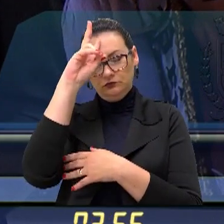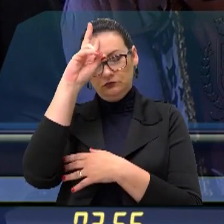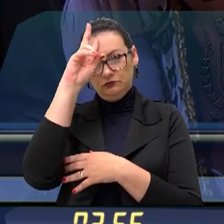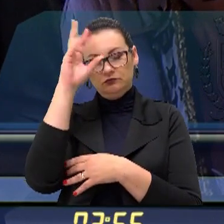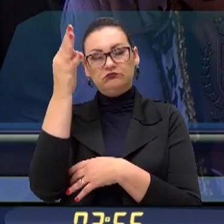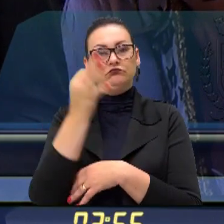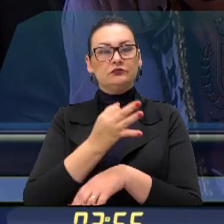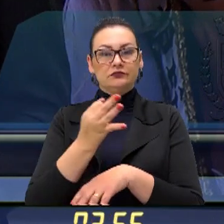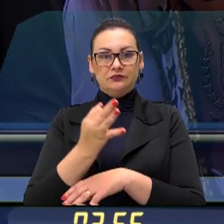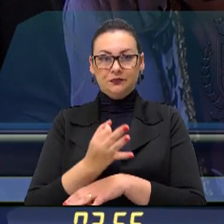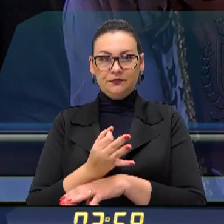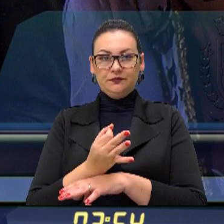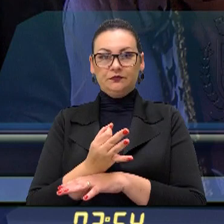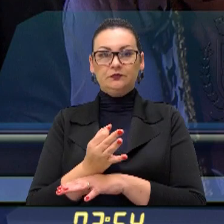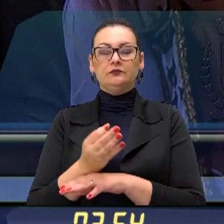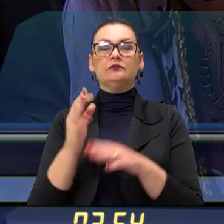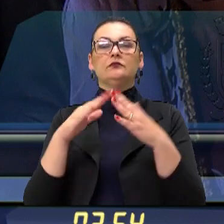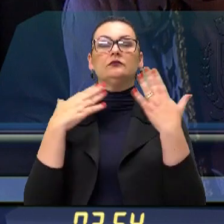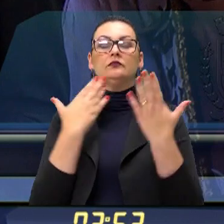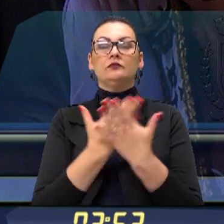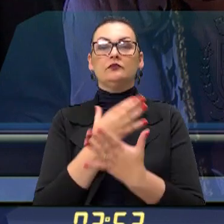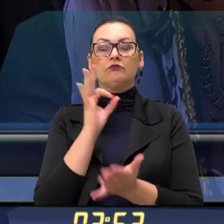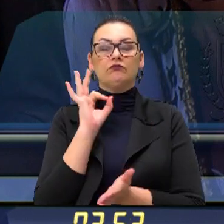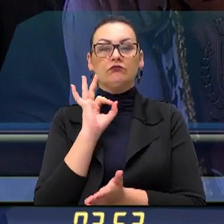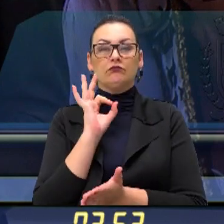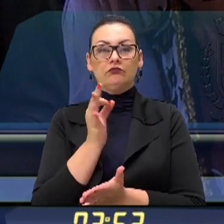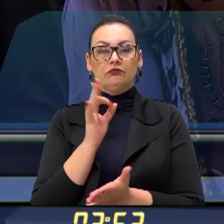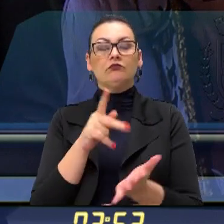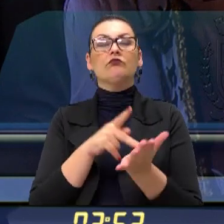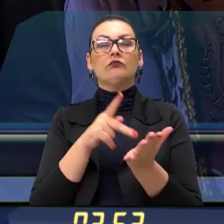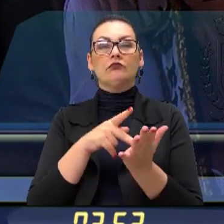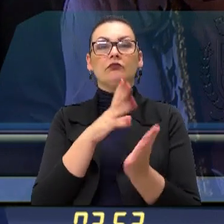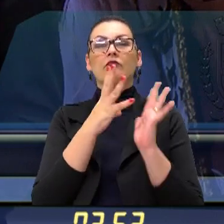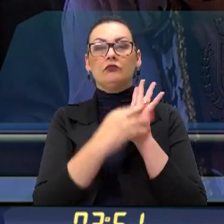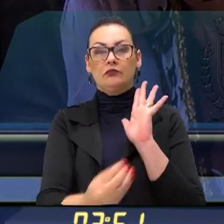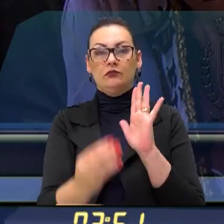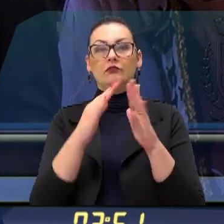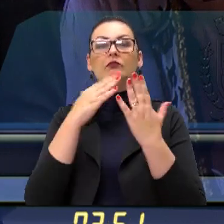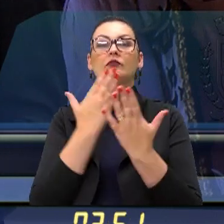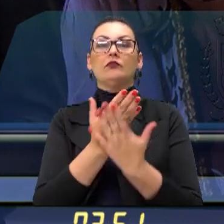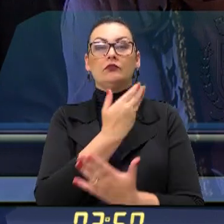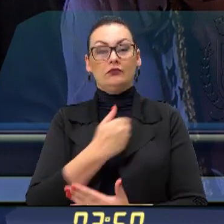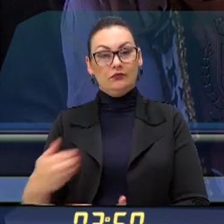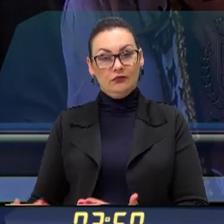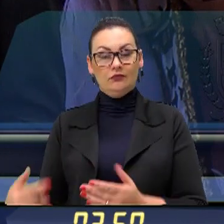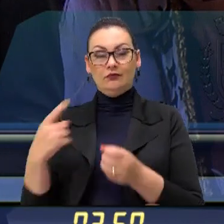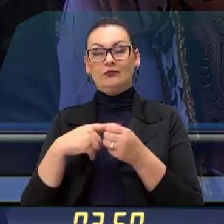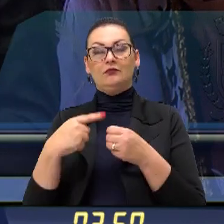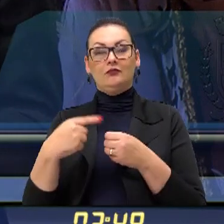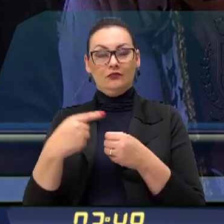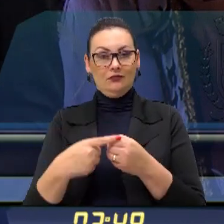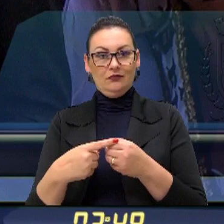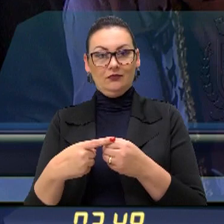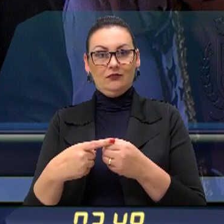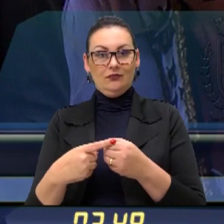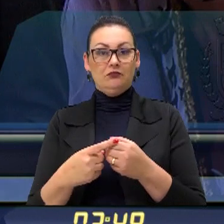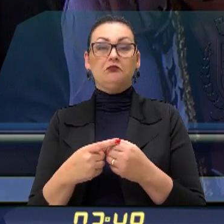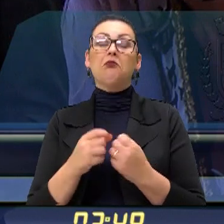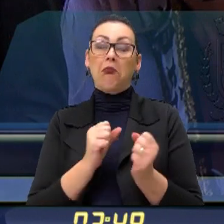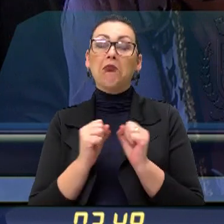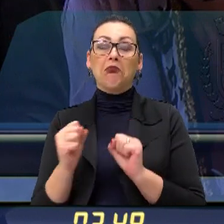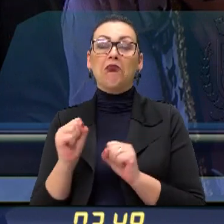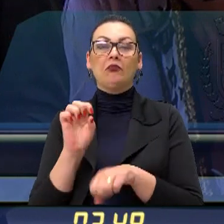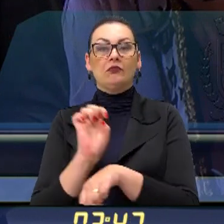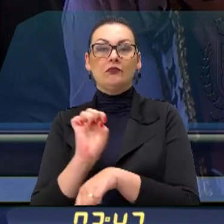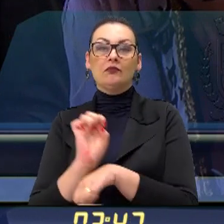tenho a certeza que é um colégio, realmente é um exemplo de escola pública do nosso município e, quiçá, ao